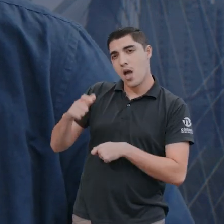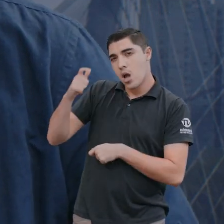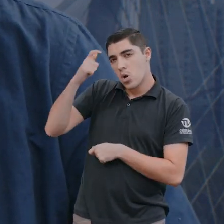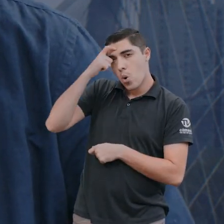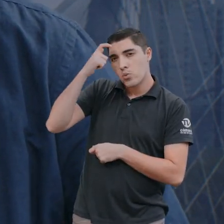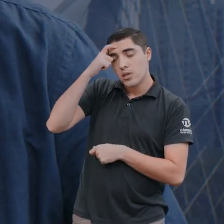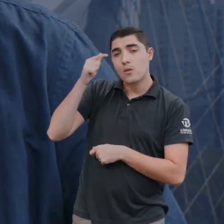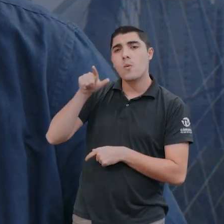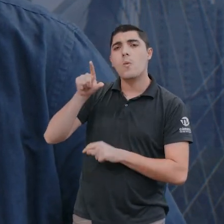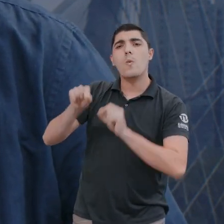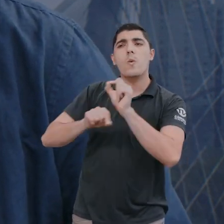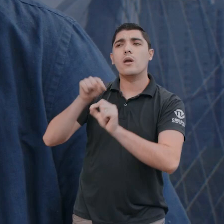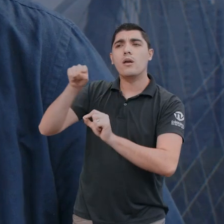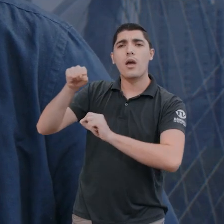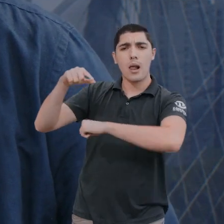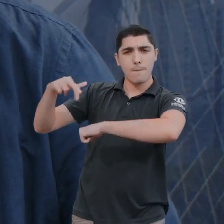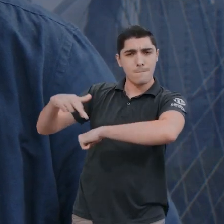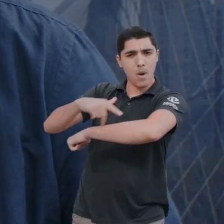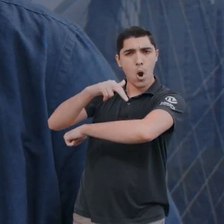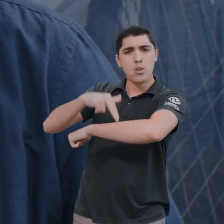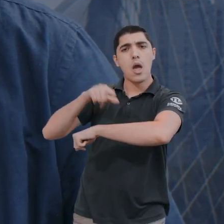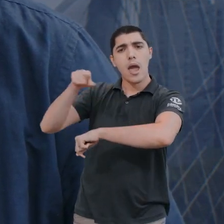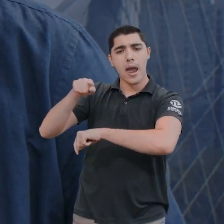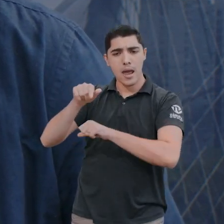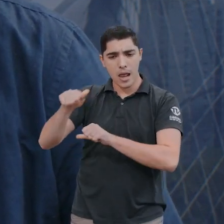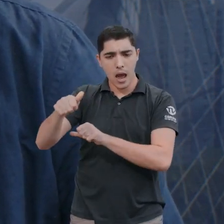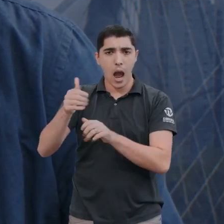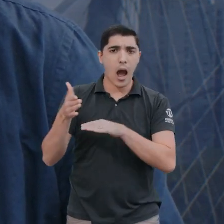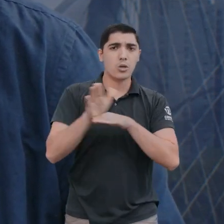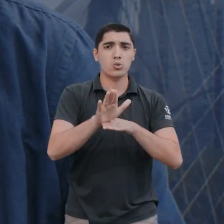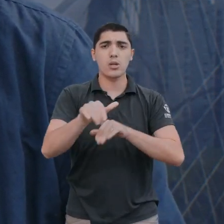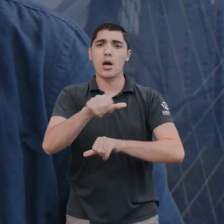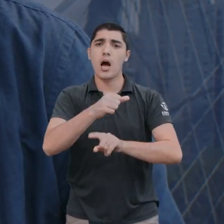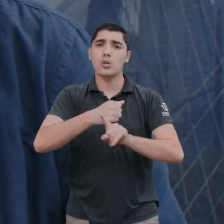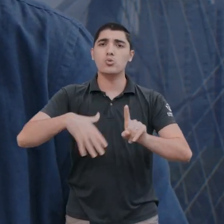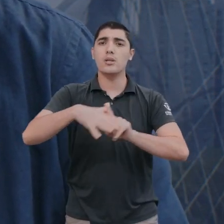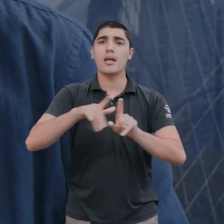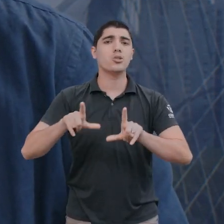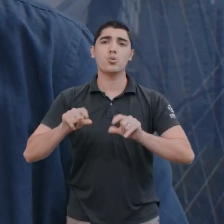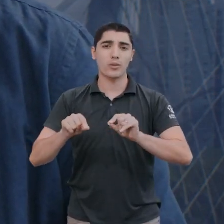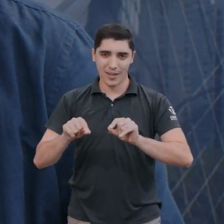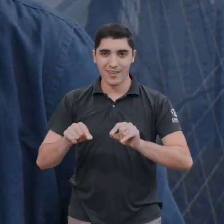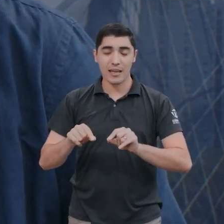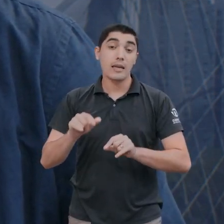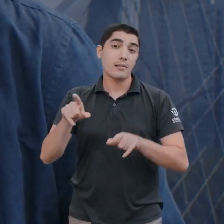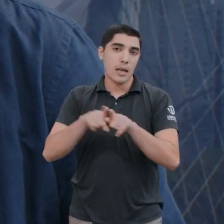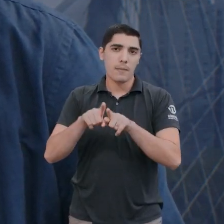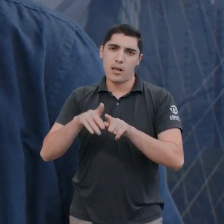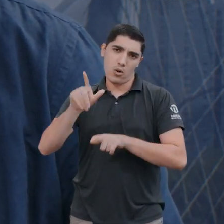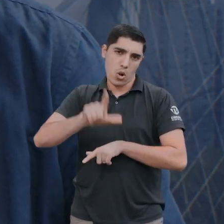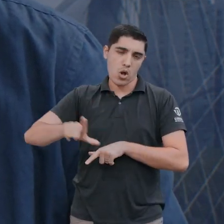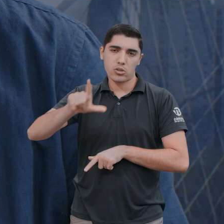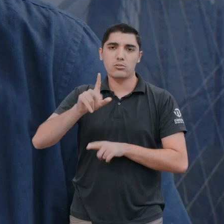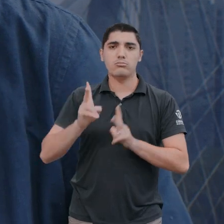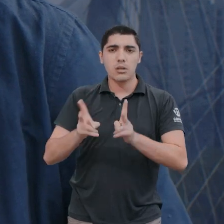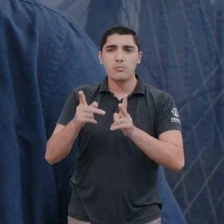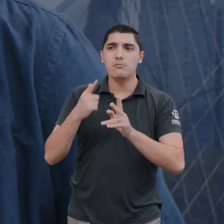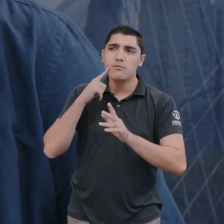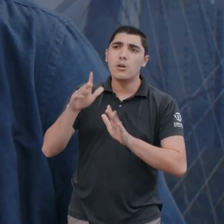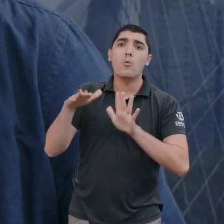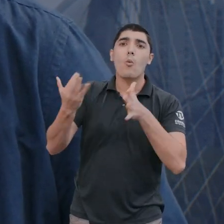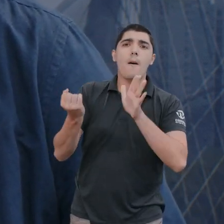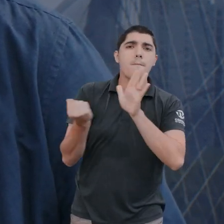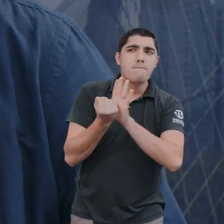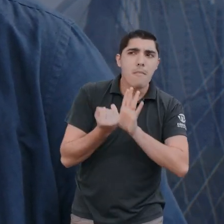consciência do que isso afeta na sociedade, né? E buscar realmente informações sobre as marcas que estão desfilando, qual que é o